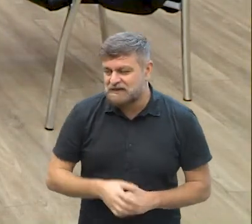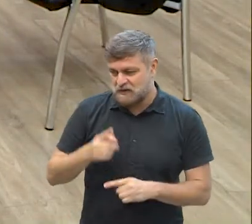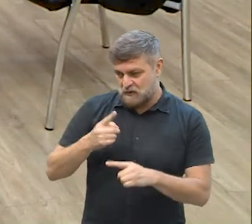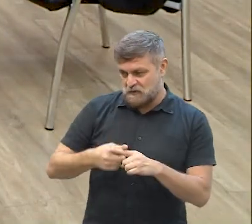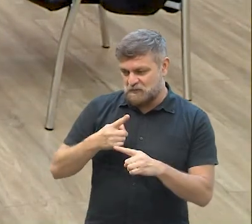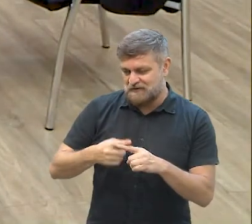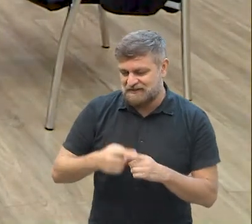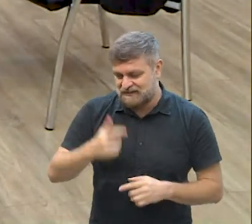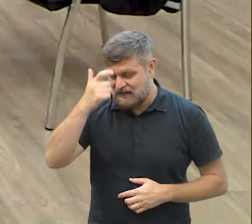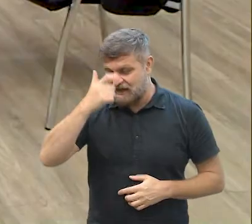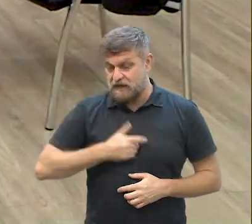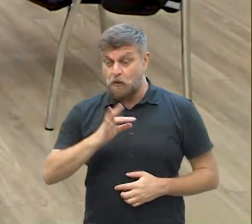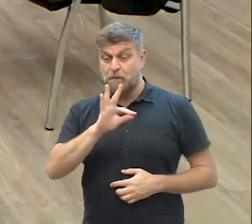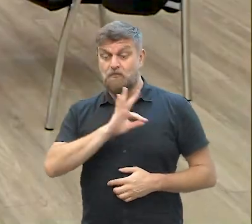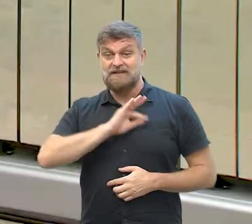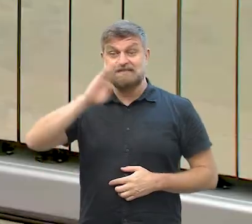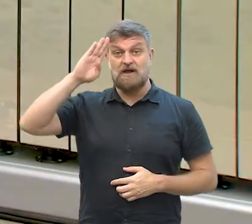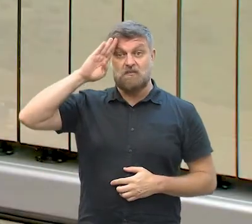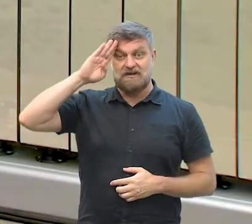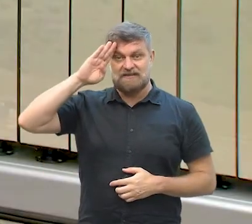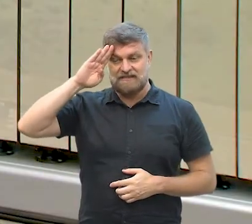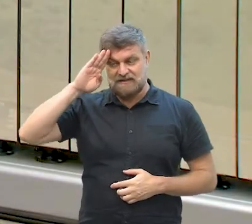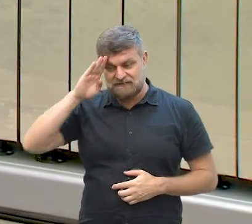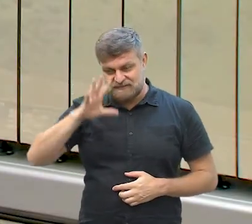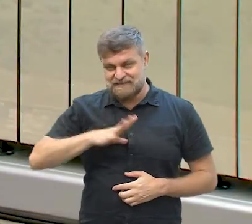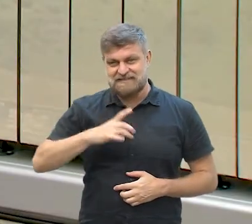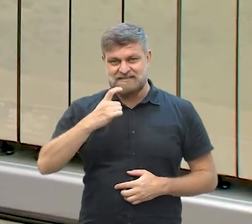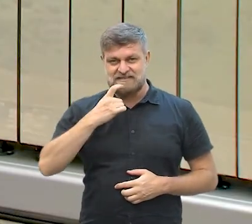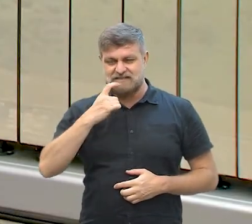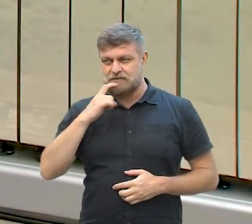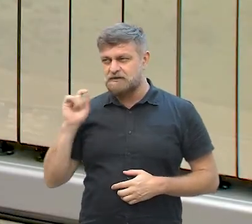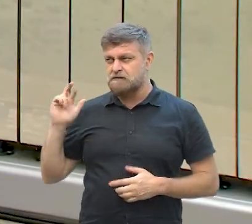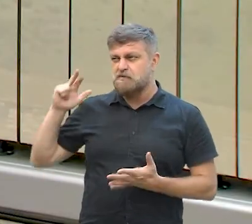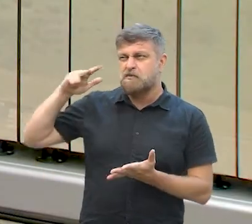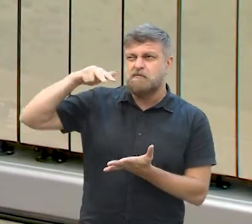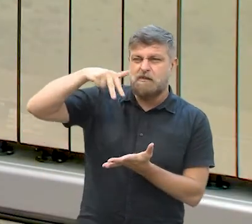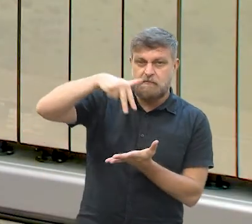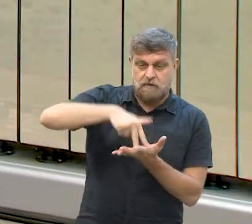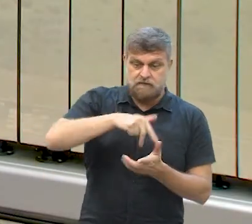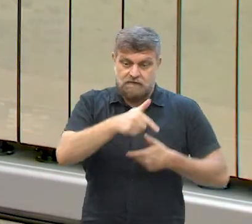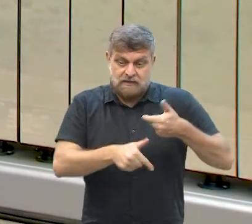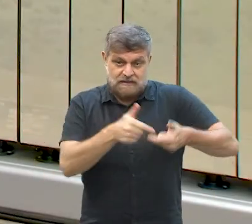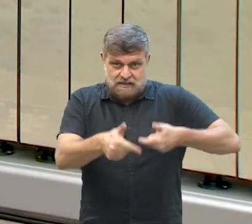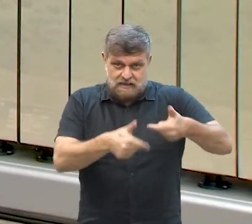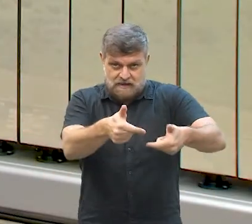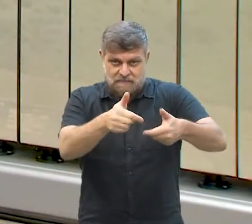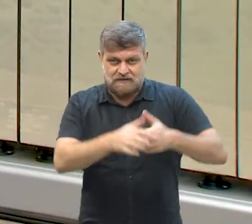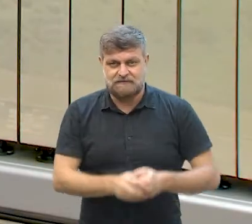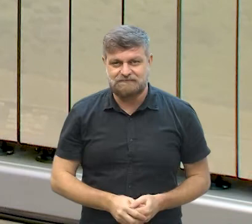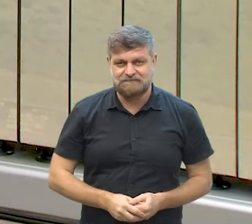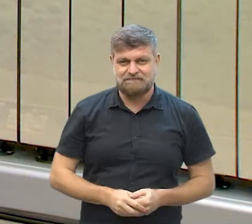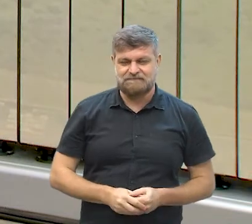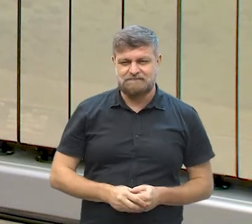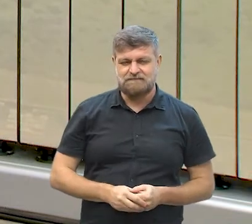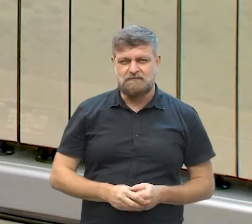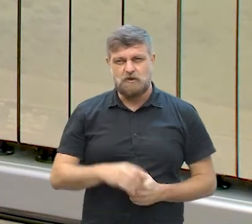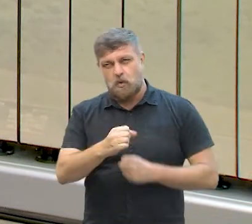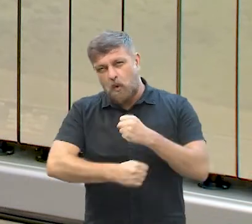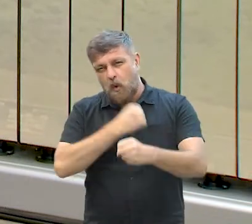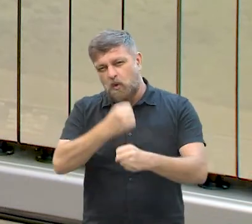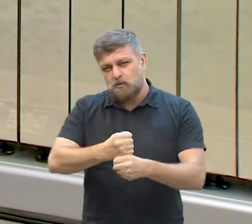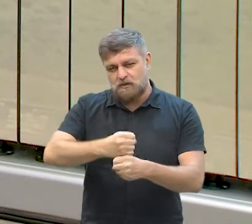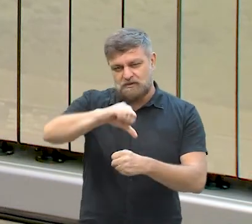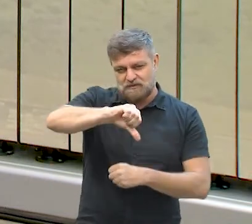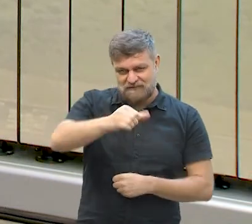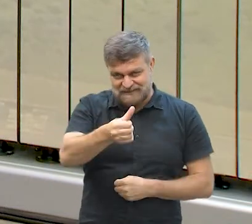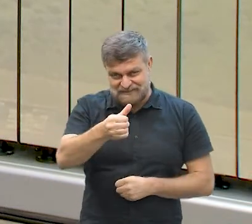porque eu, como policial militar, né, eu cheguei na cidade aqui, na verdade, para trabalhar no início, né, de 96, em